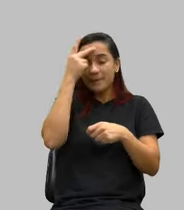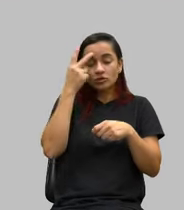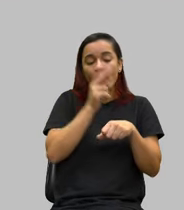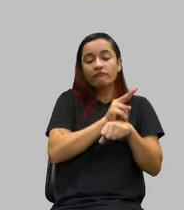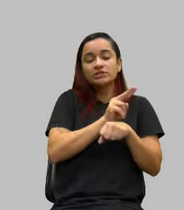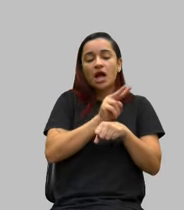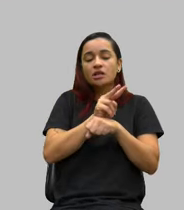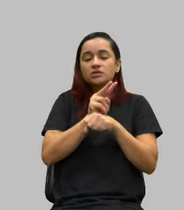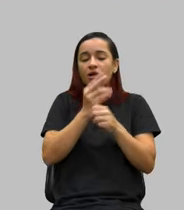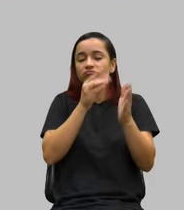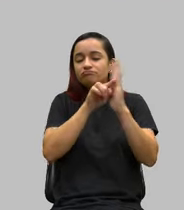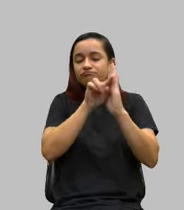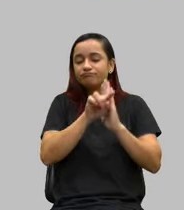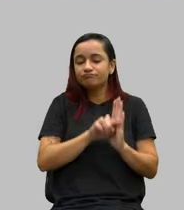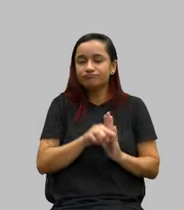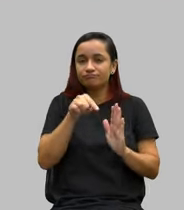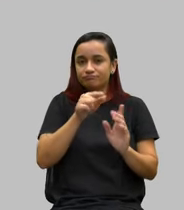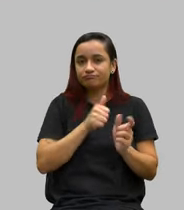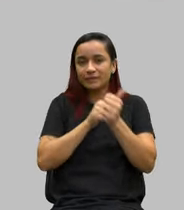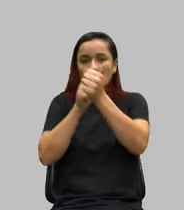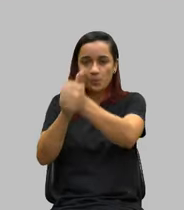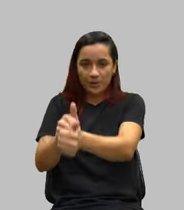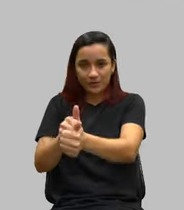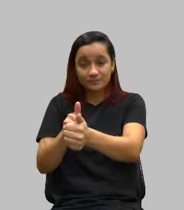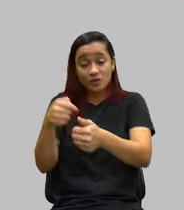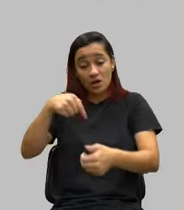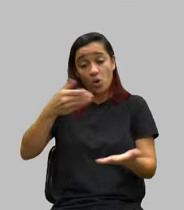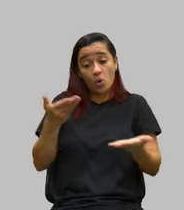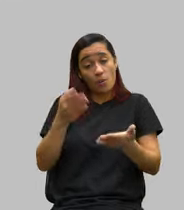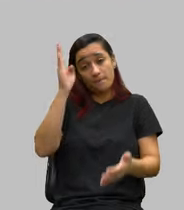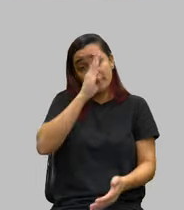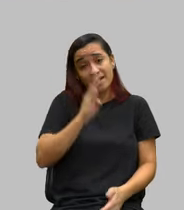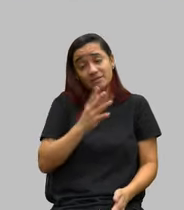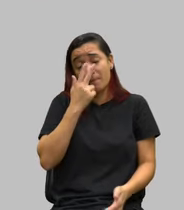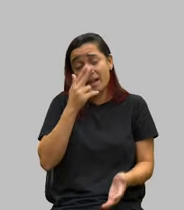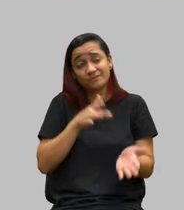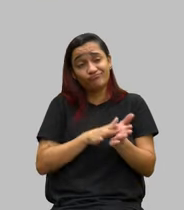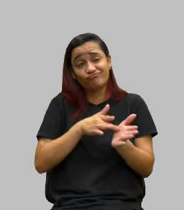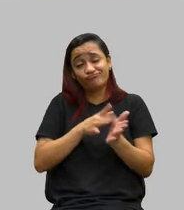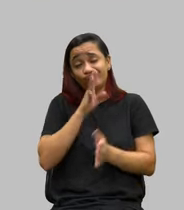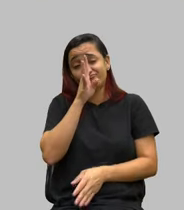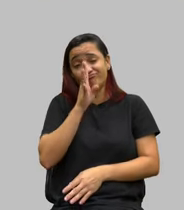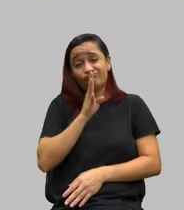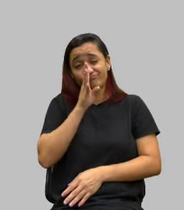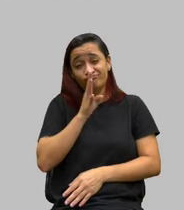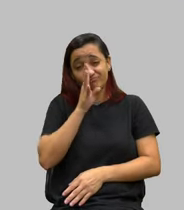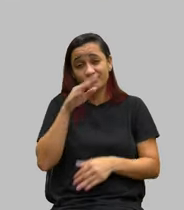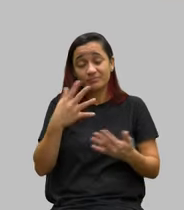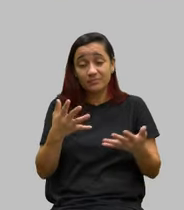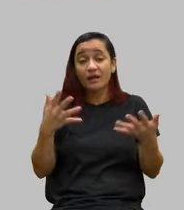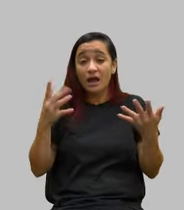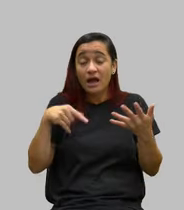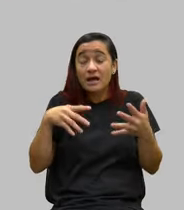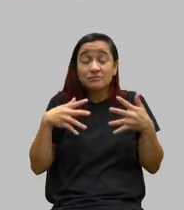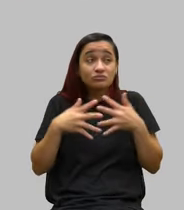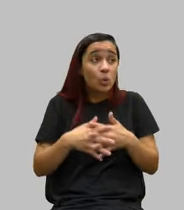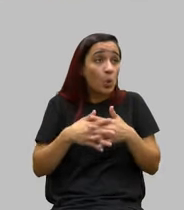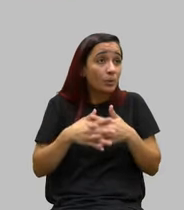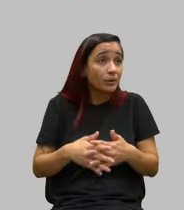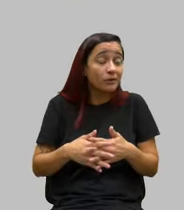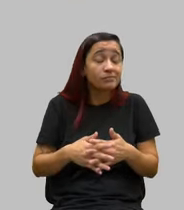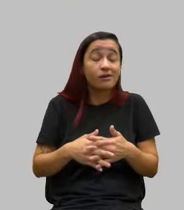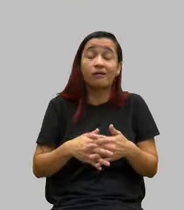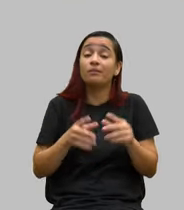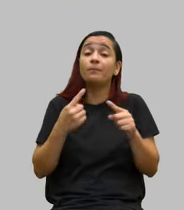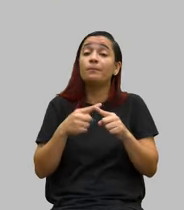então hoje no Brasil é um pouco um pouco faz de conta né e e e e a escolh abação deputado é tão grande tão grande tão grande